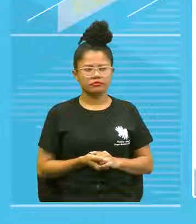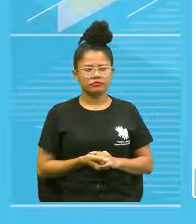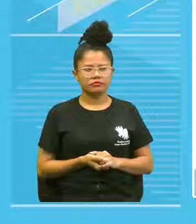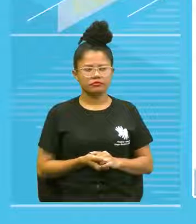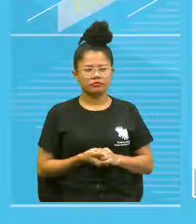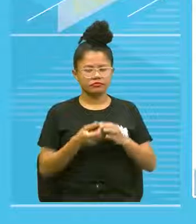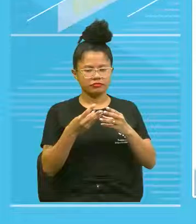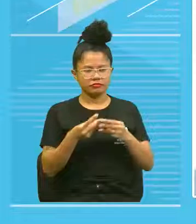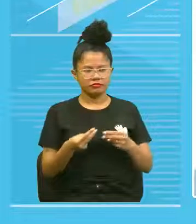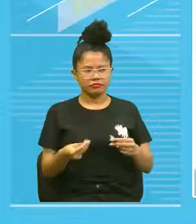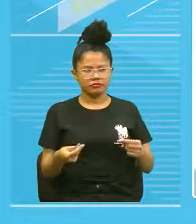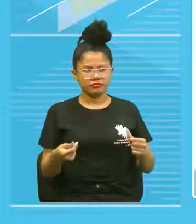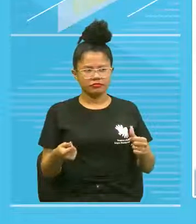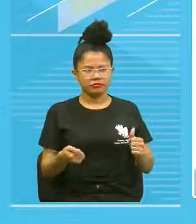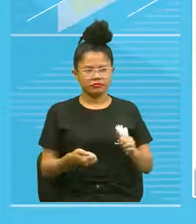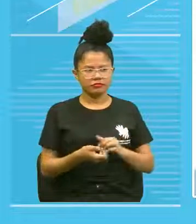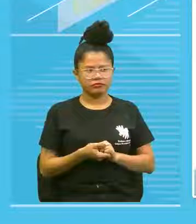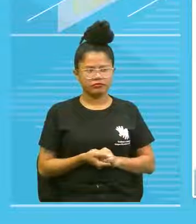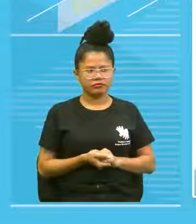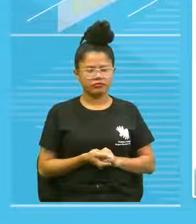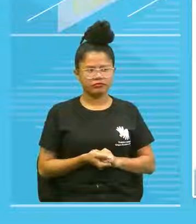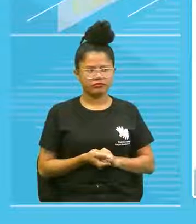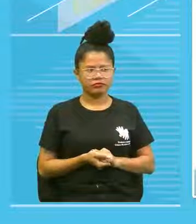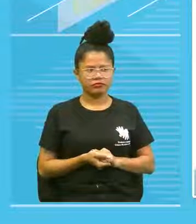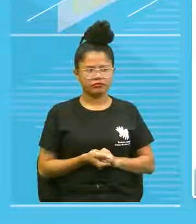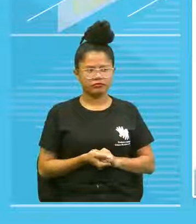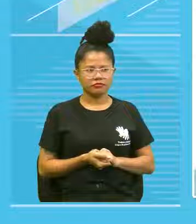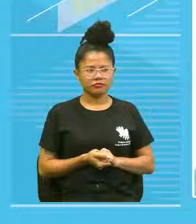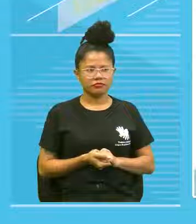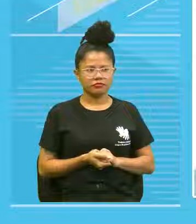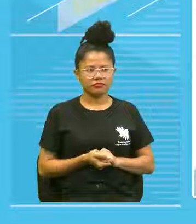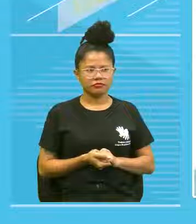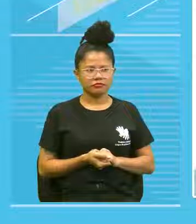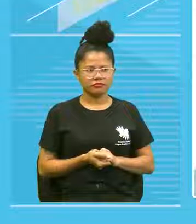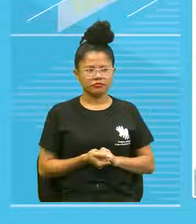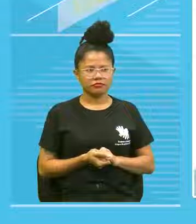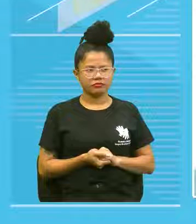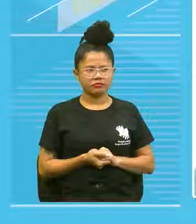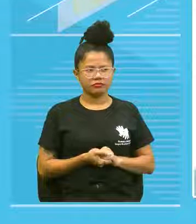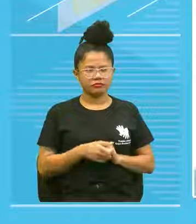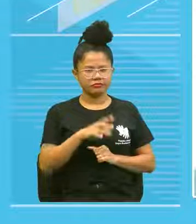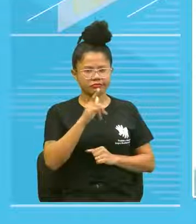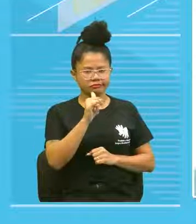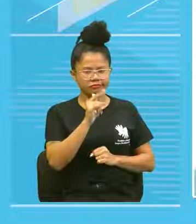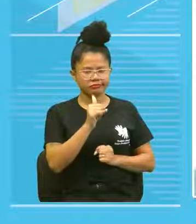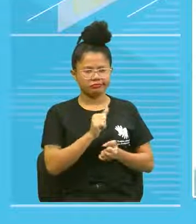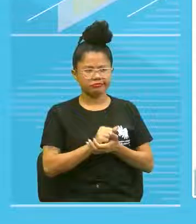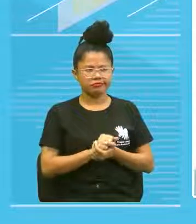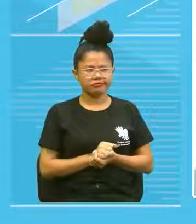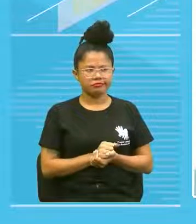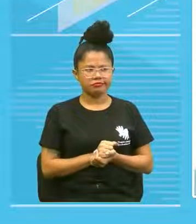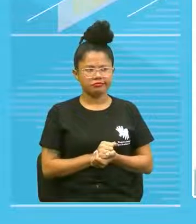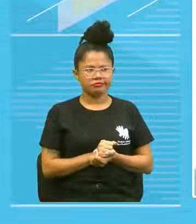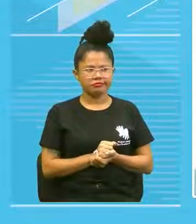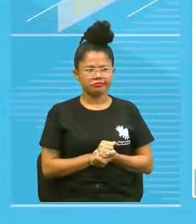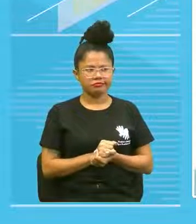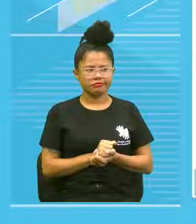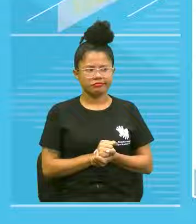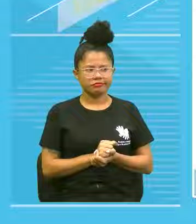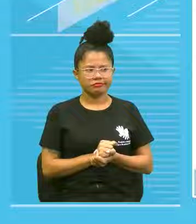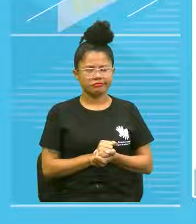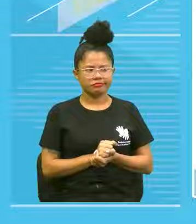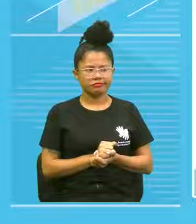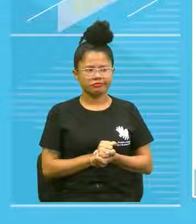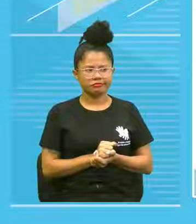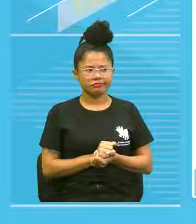e se der compra turma em ambiente com água a ambiente